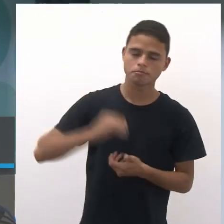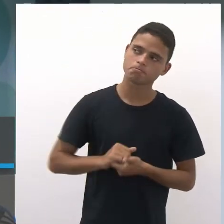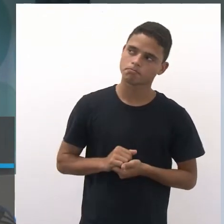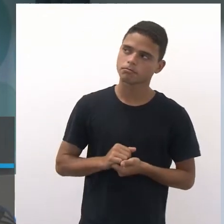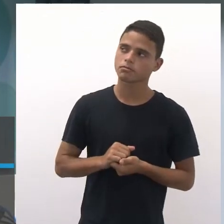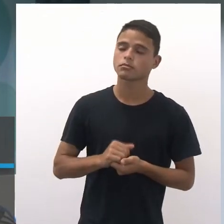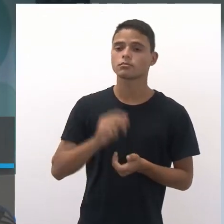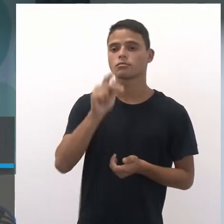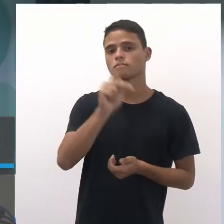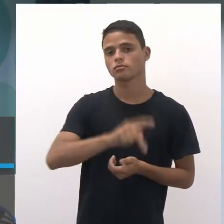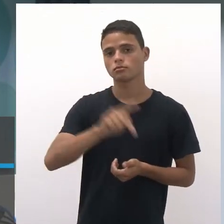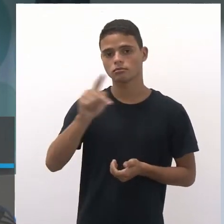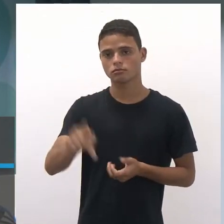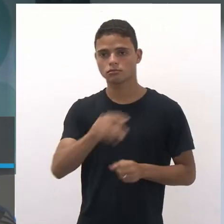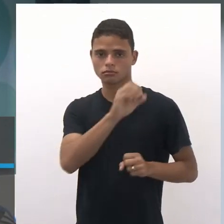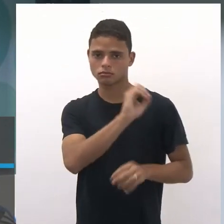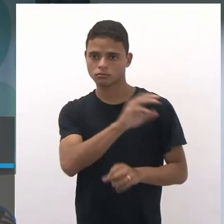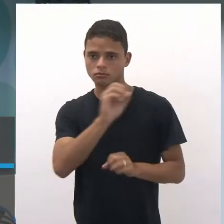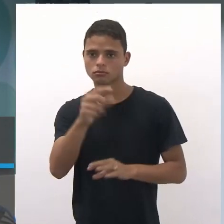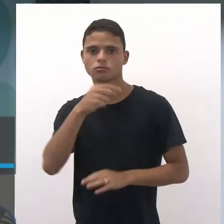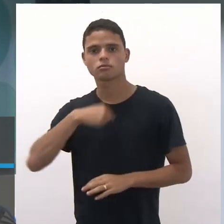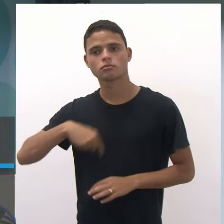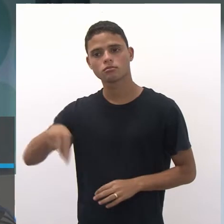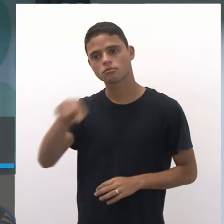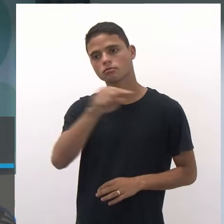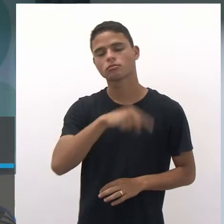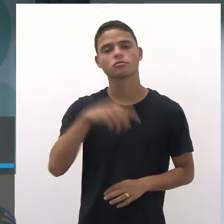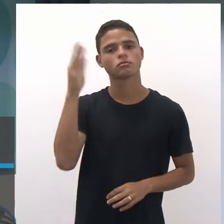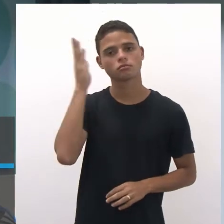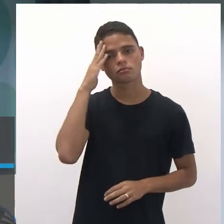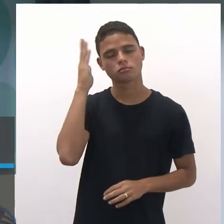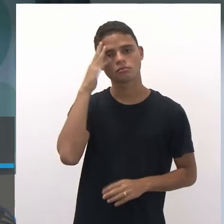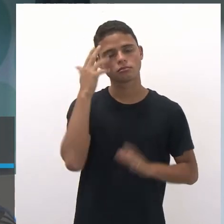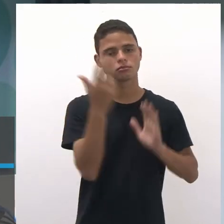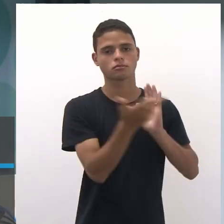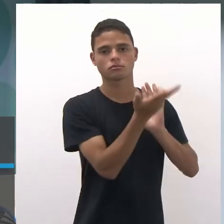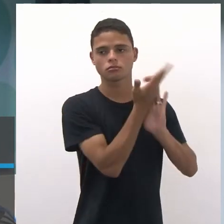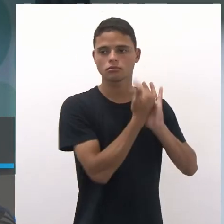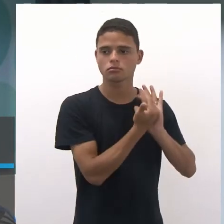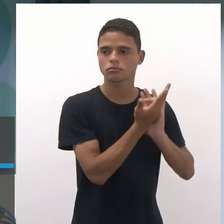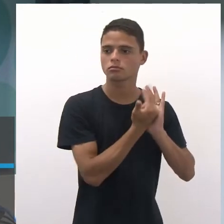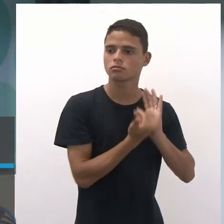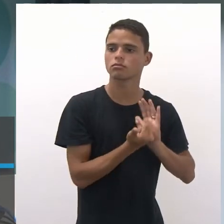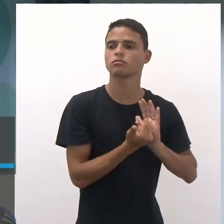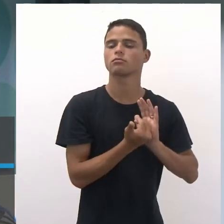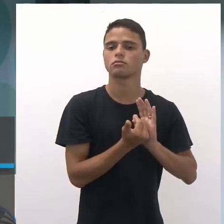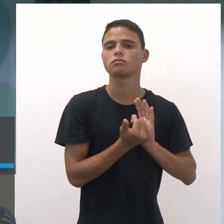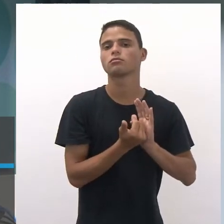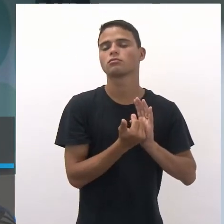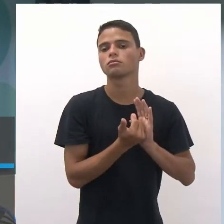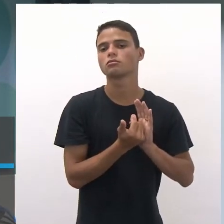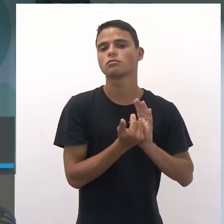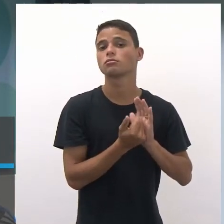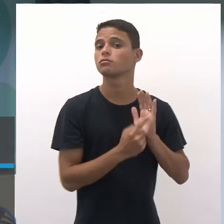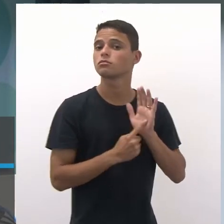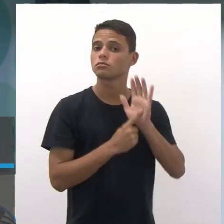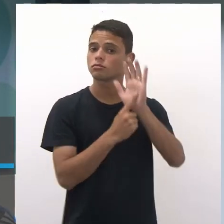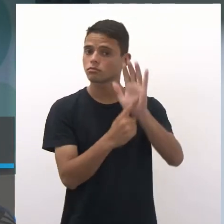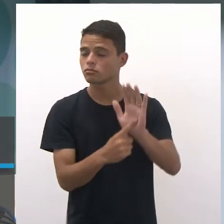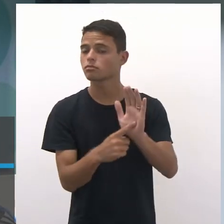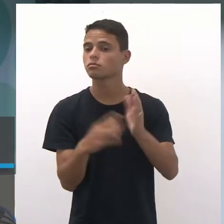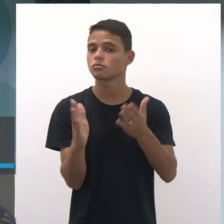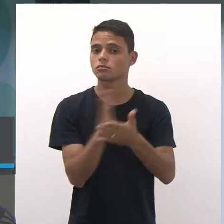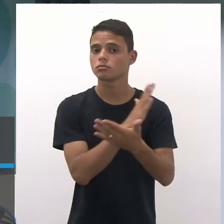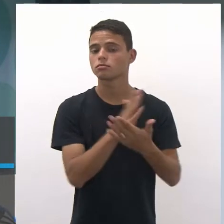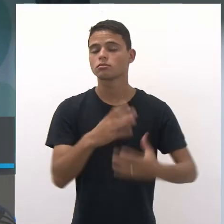da qual também eu sou oriundo, a gente sabe que os desenhos, eles expressam determinados